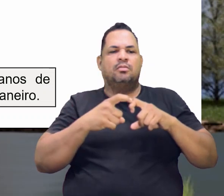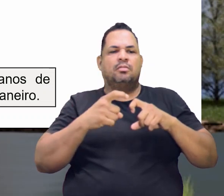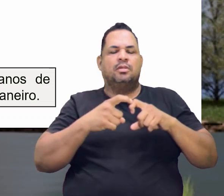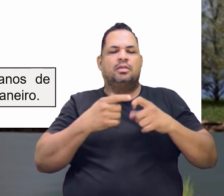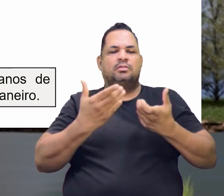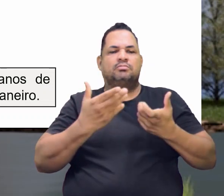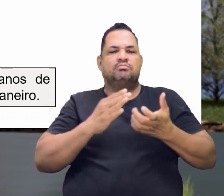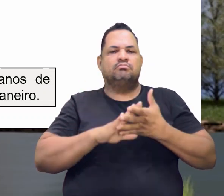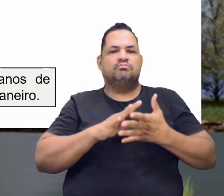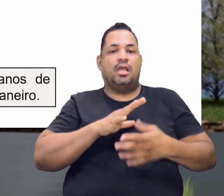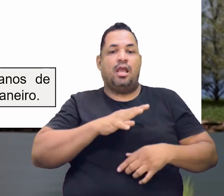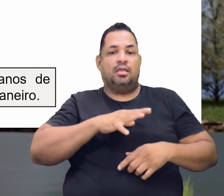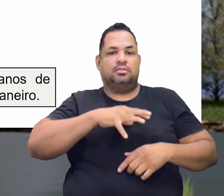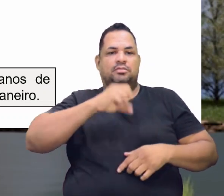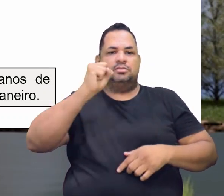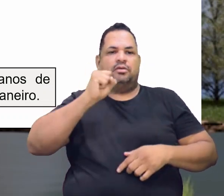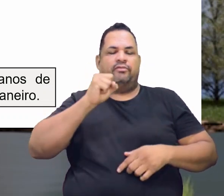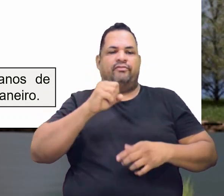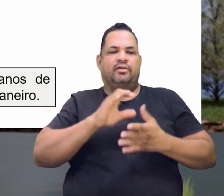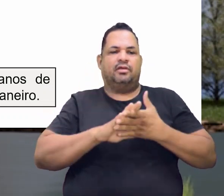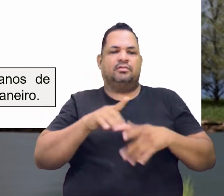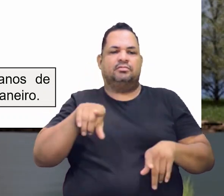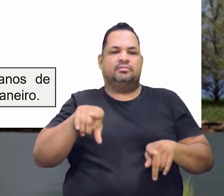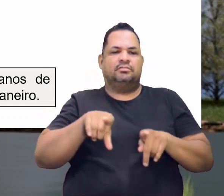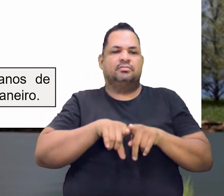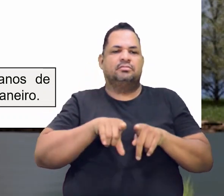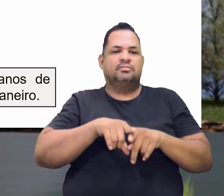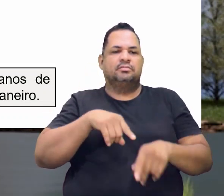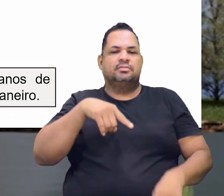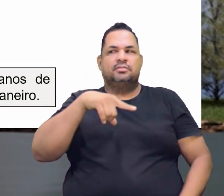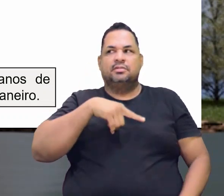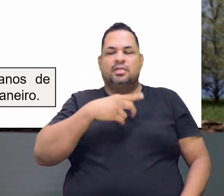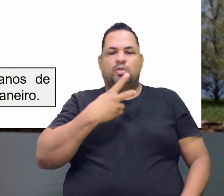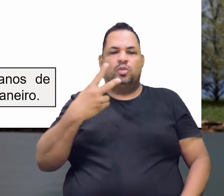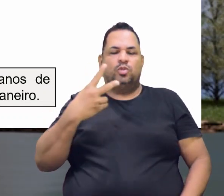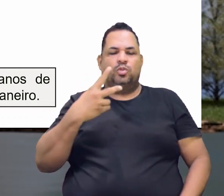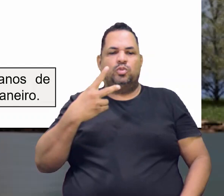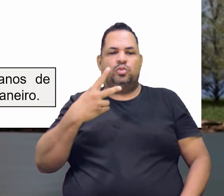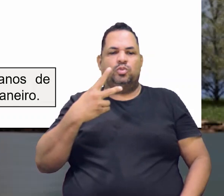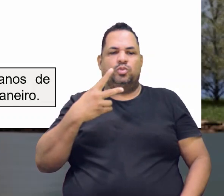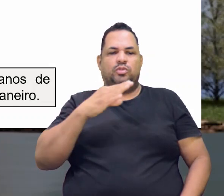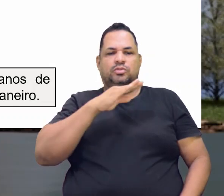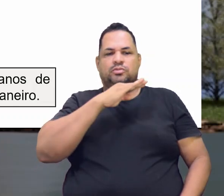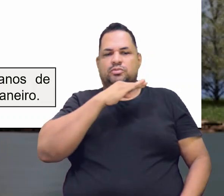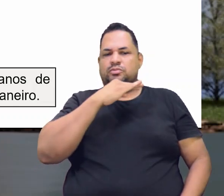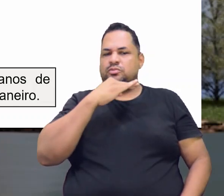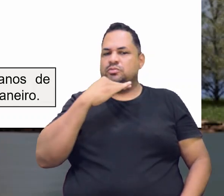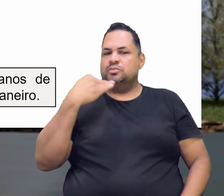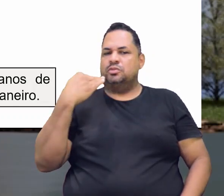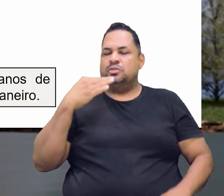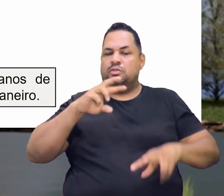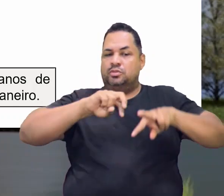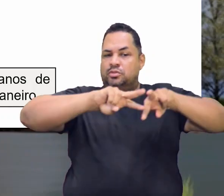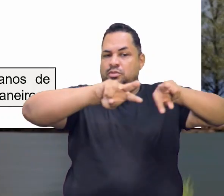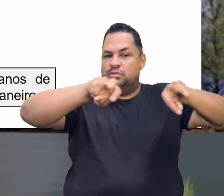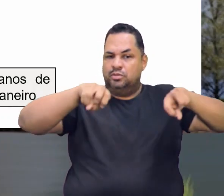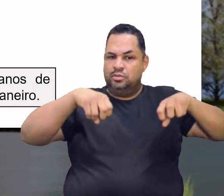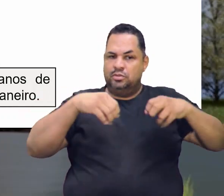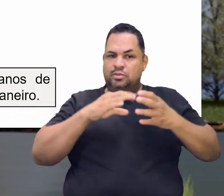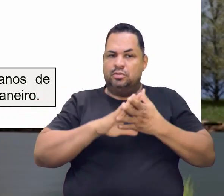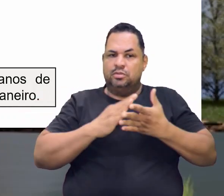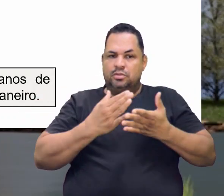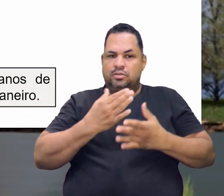Cajazeira, tá? Teve 2 mortes na expedição do Roosevelt, que foi